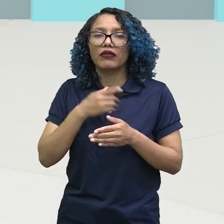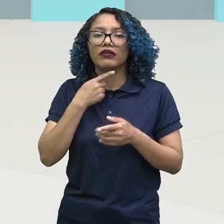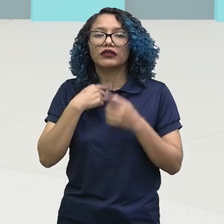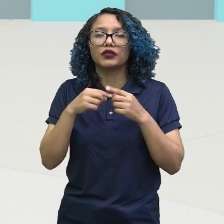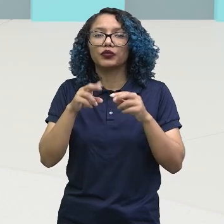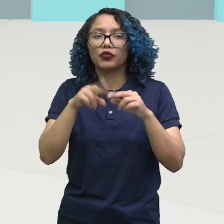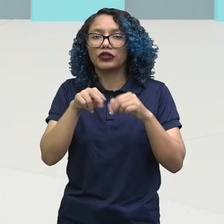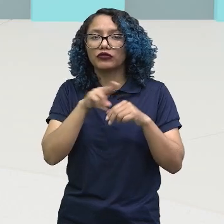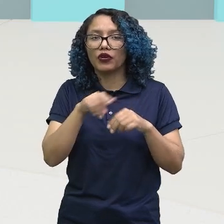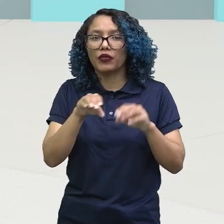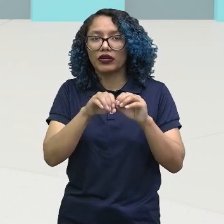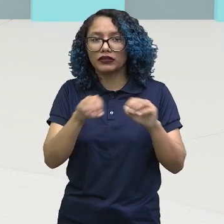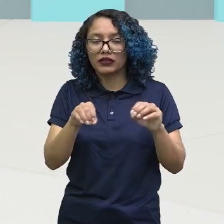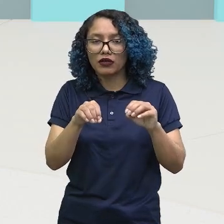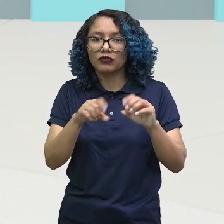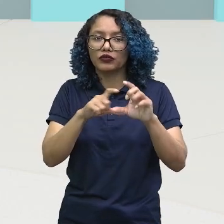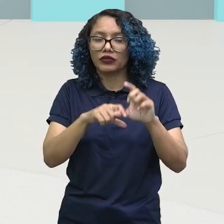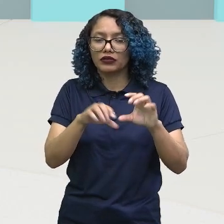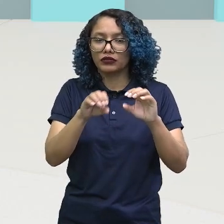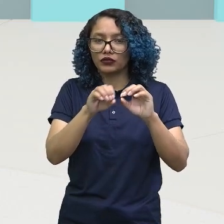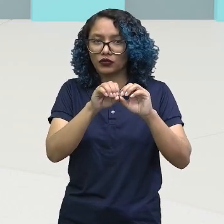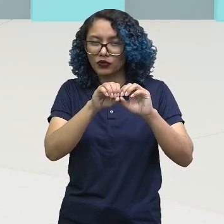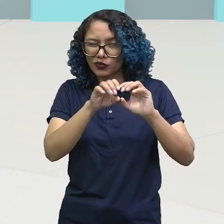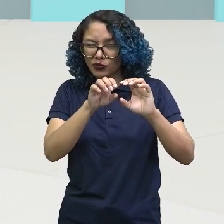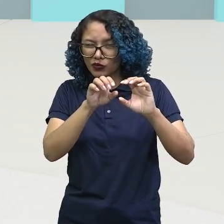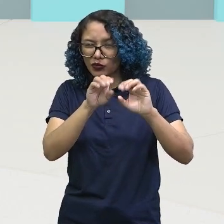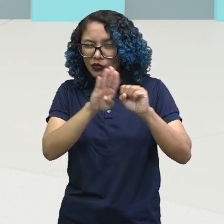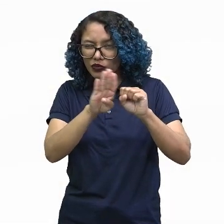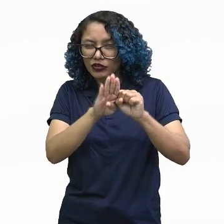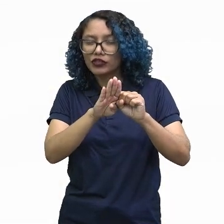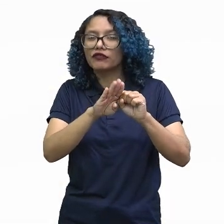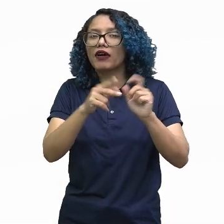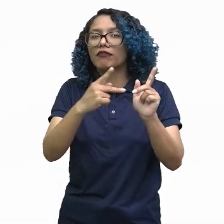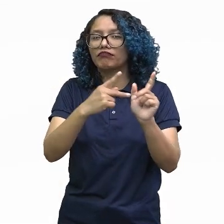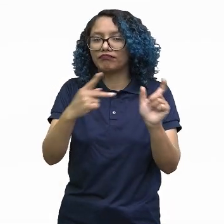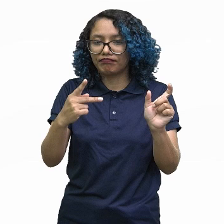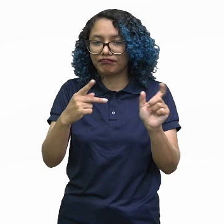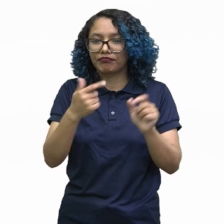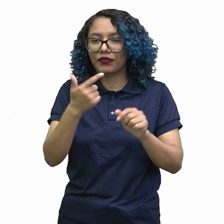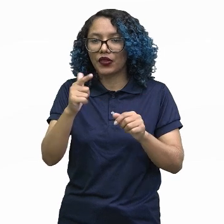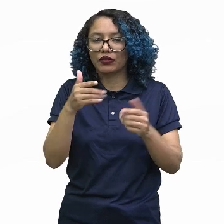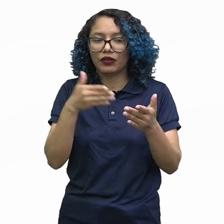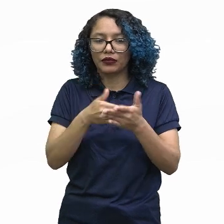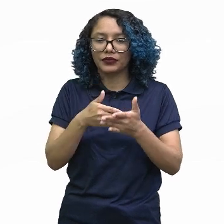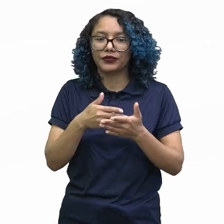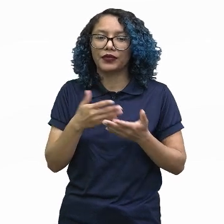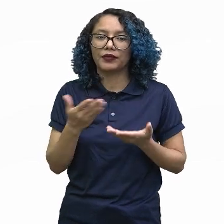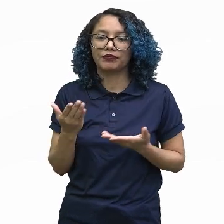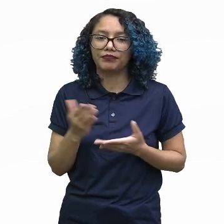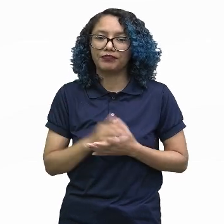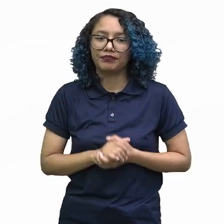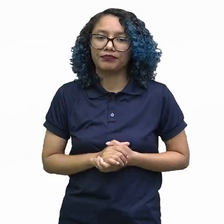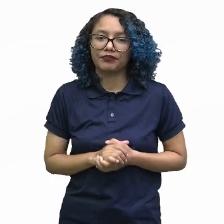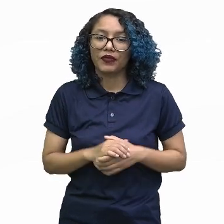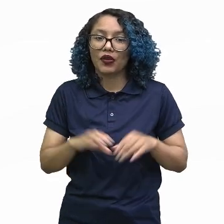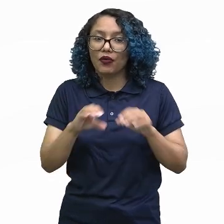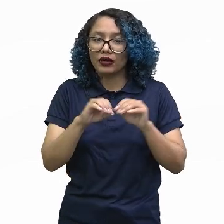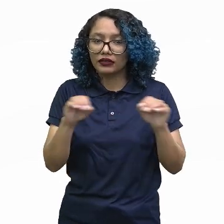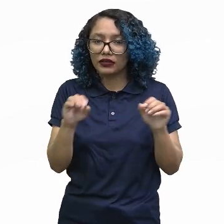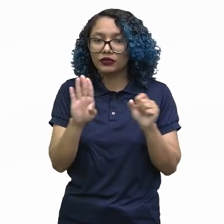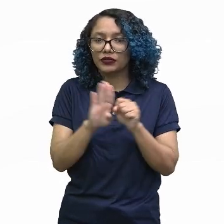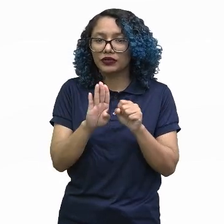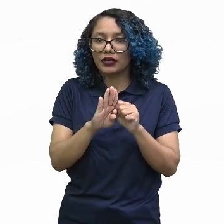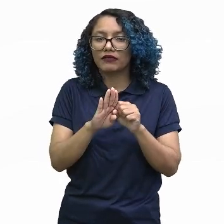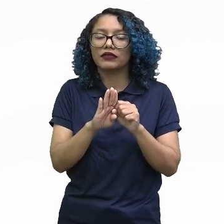subordinada, substantiva, predicativa, beleza? Vamos para a próxima, que é a última. Oração